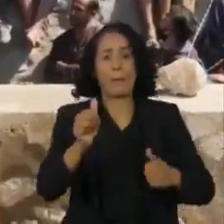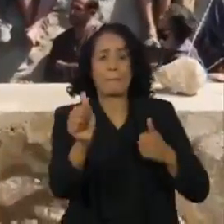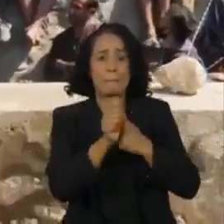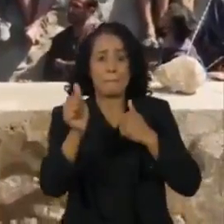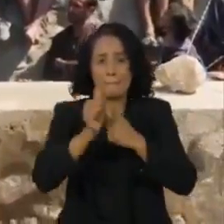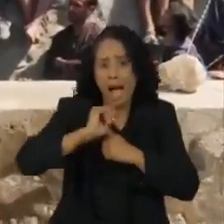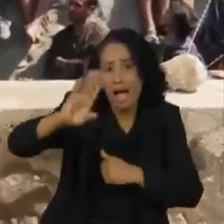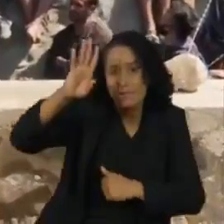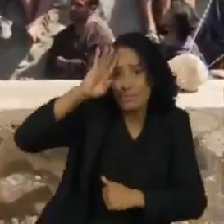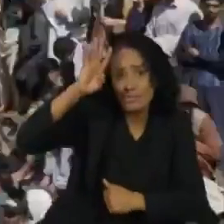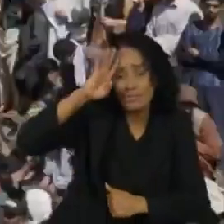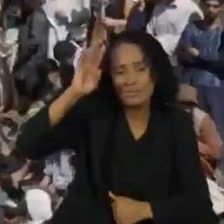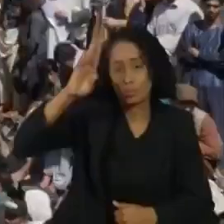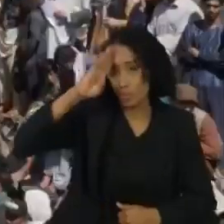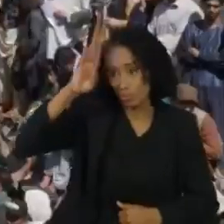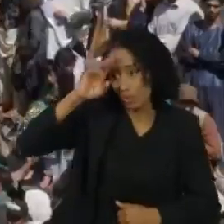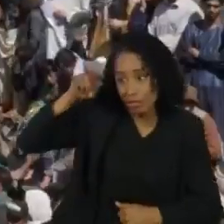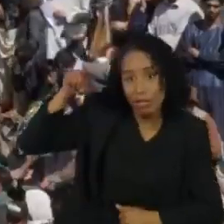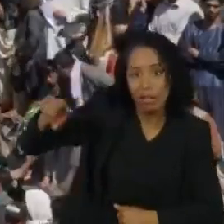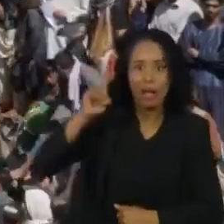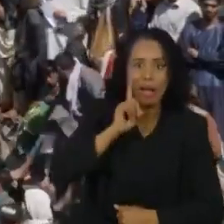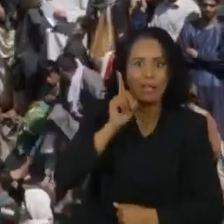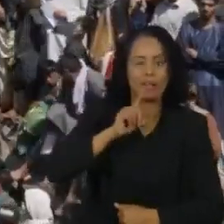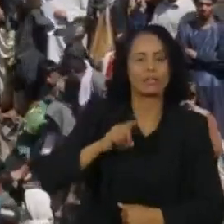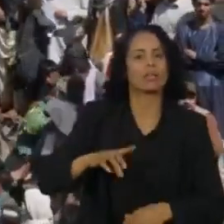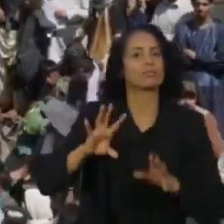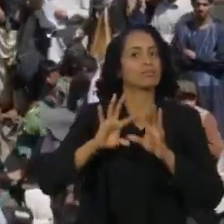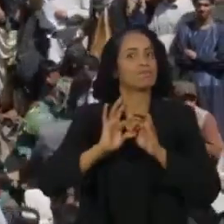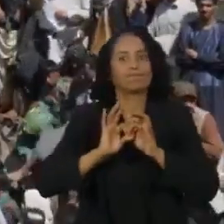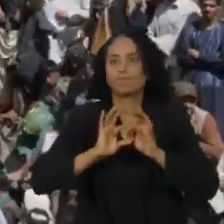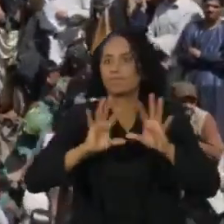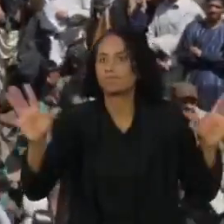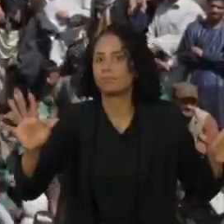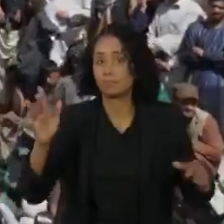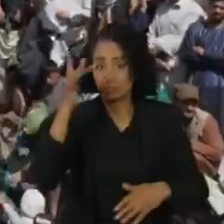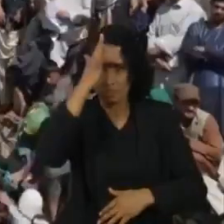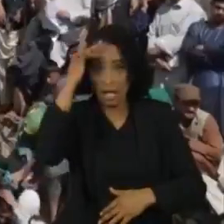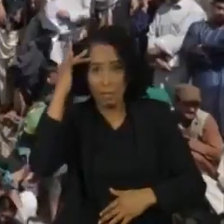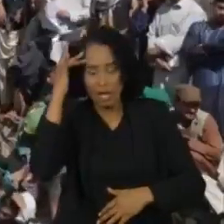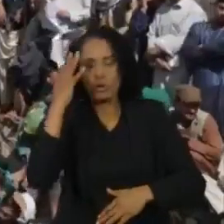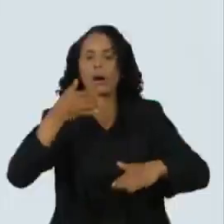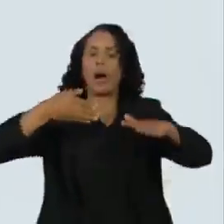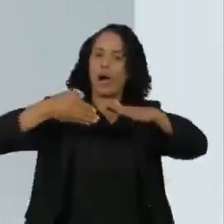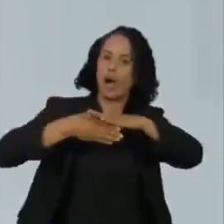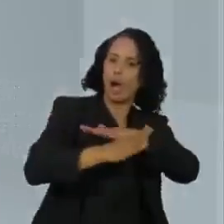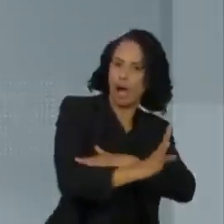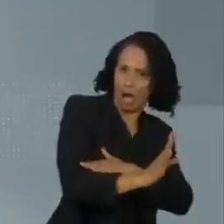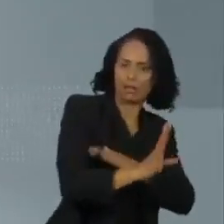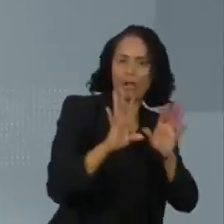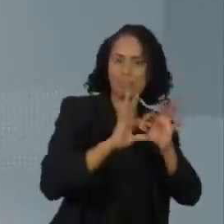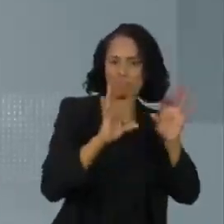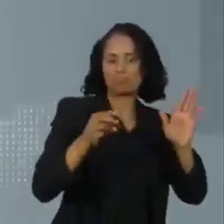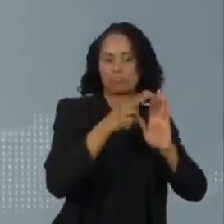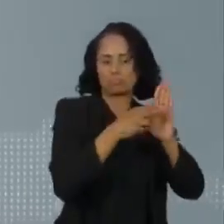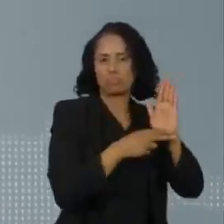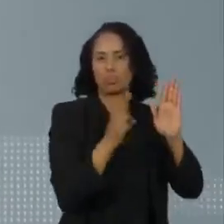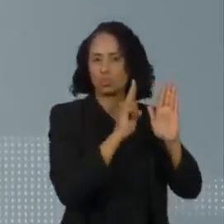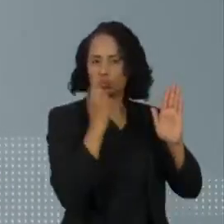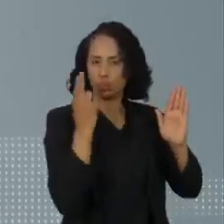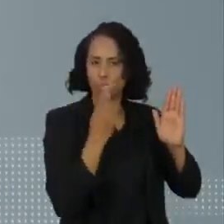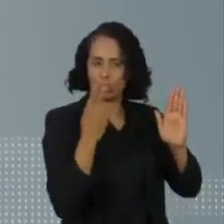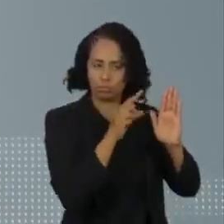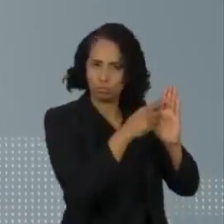soldados americanos Que chegavam documentos para permitir a entrada de afegãos credenciados a sair do país havia mulheres